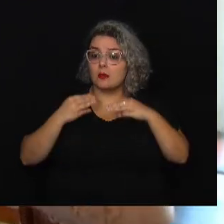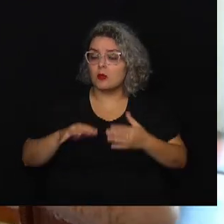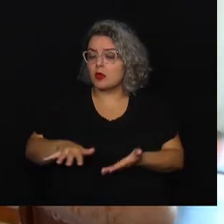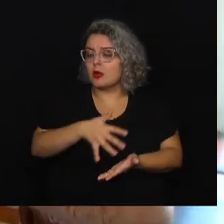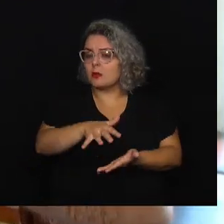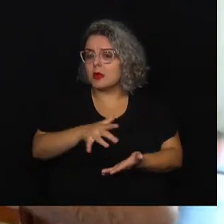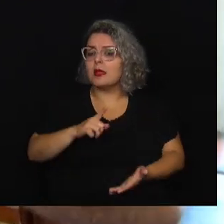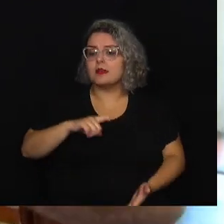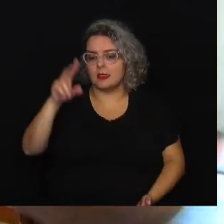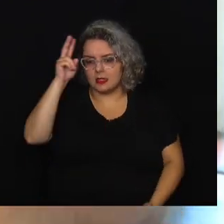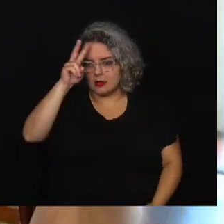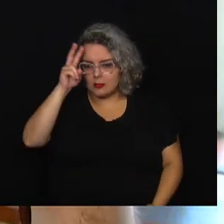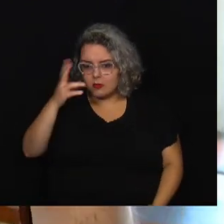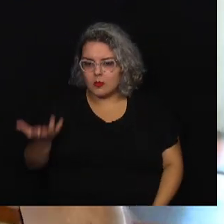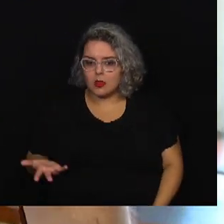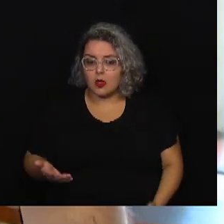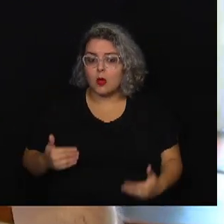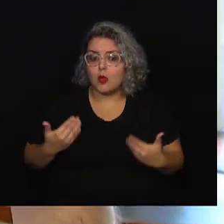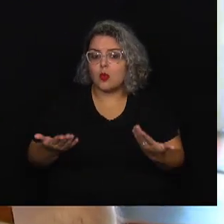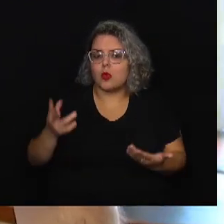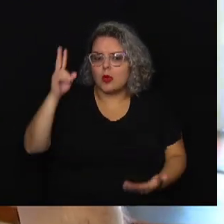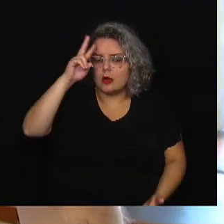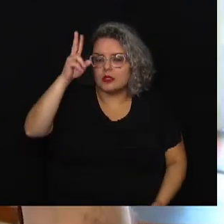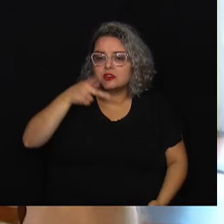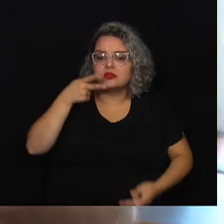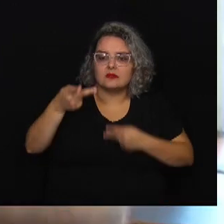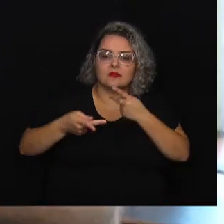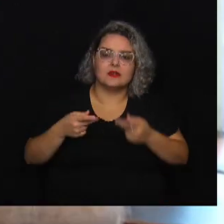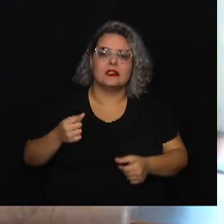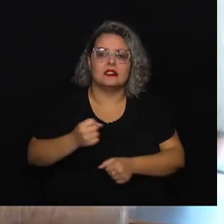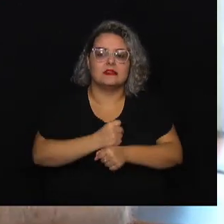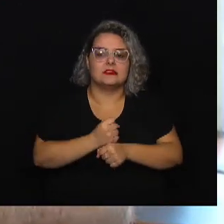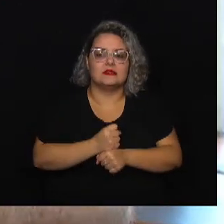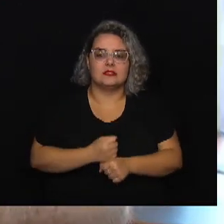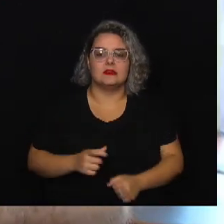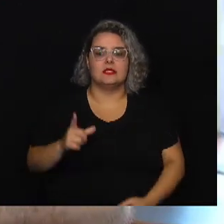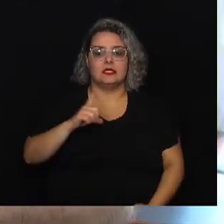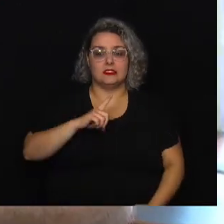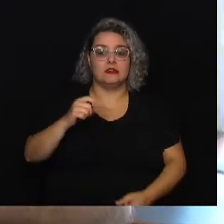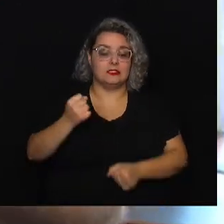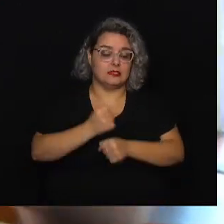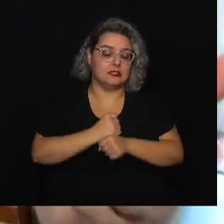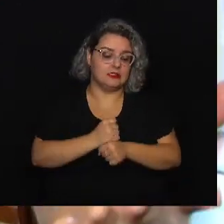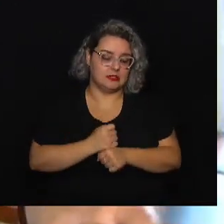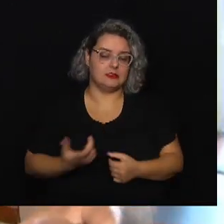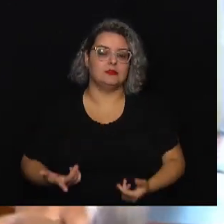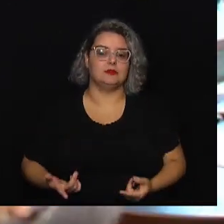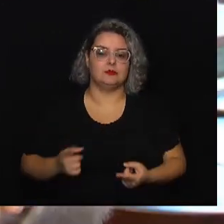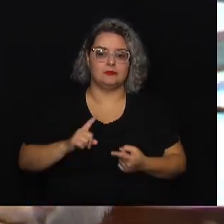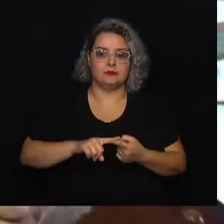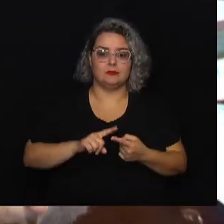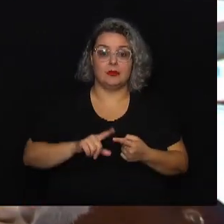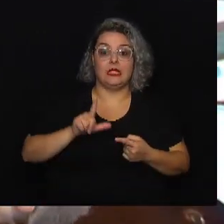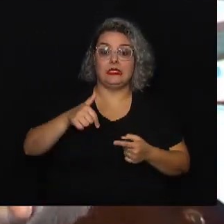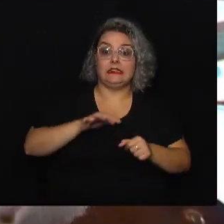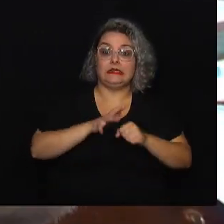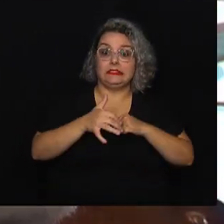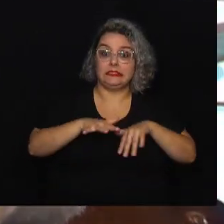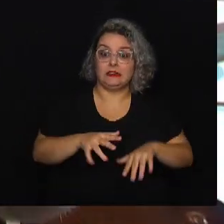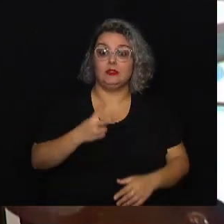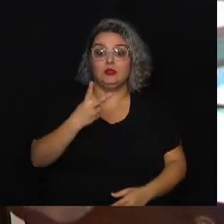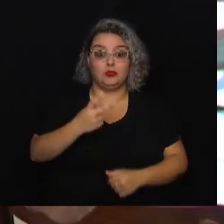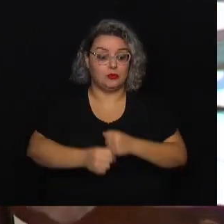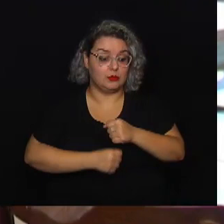uma história, né? Que história vocês vão contar esse ano? Esse ano a gente vem com, pós-pandemia, 2 anos